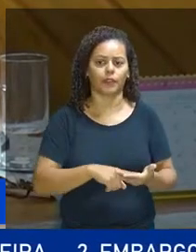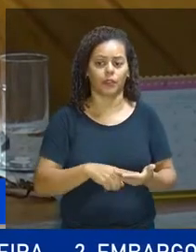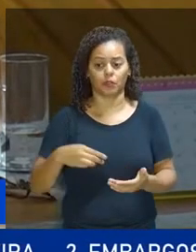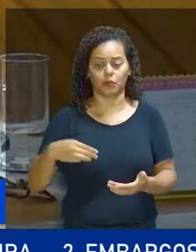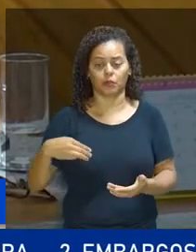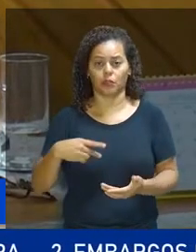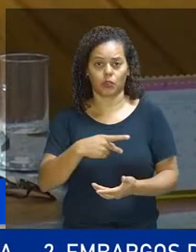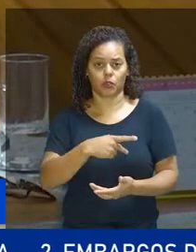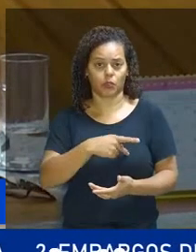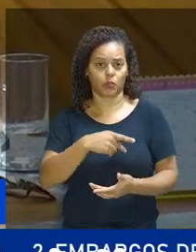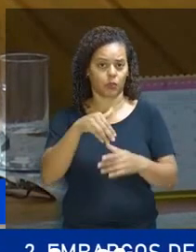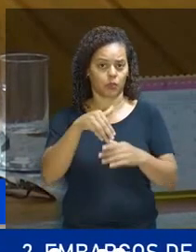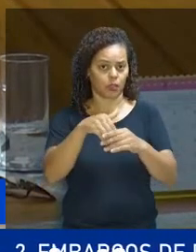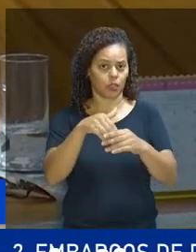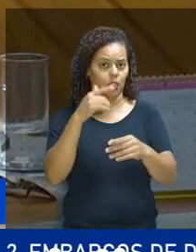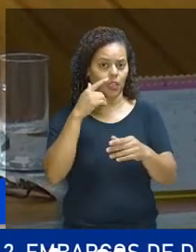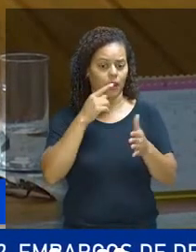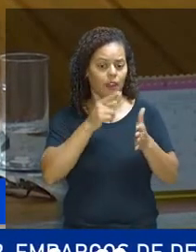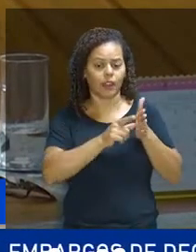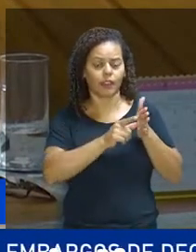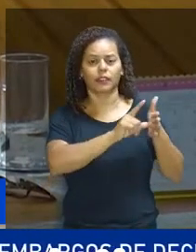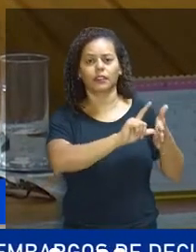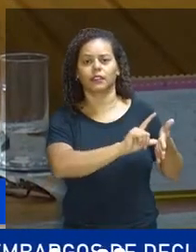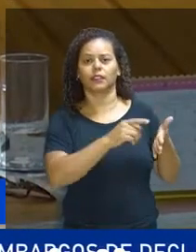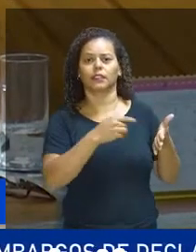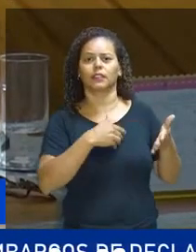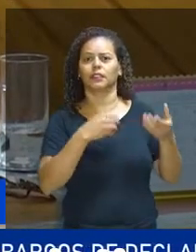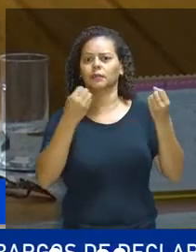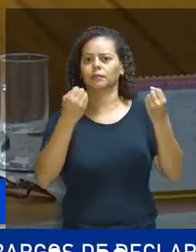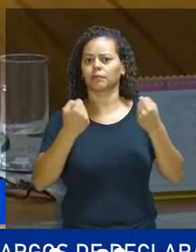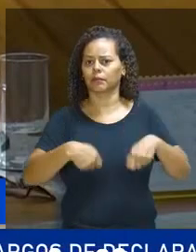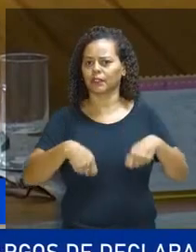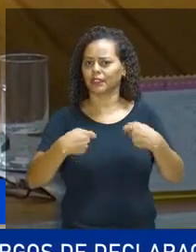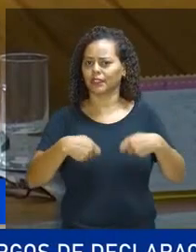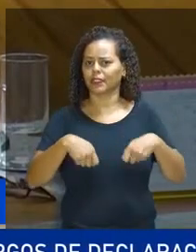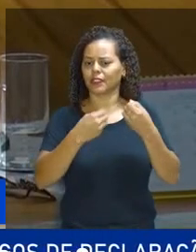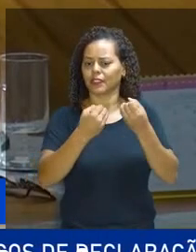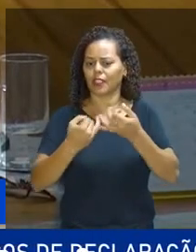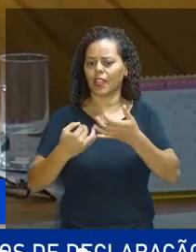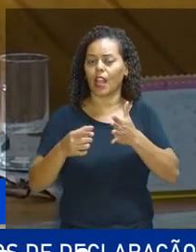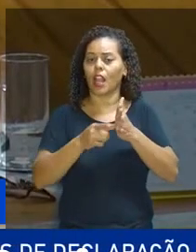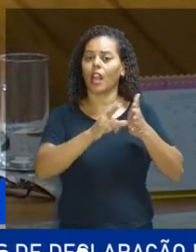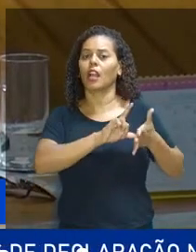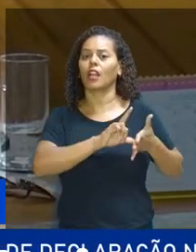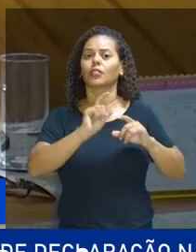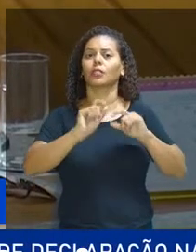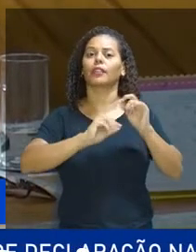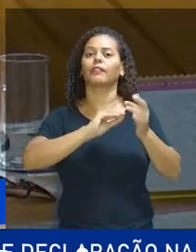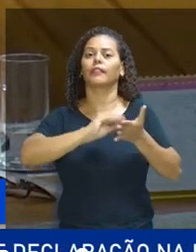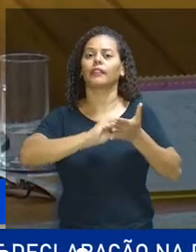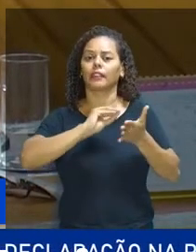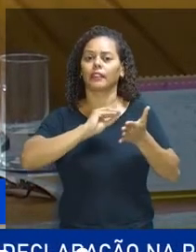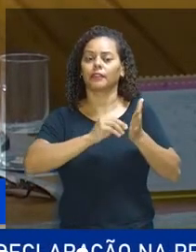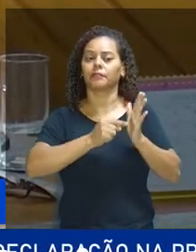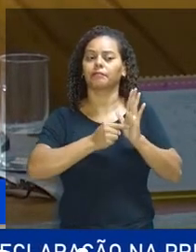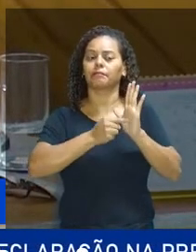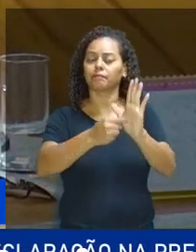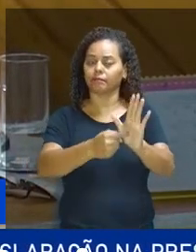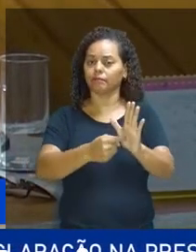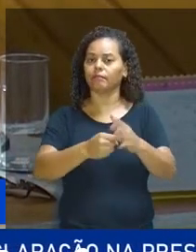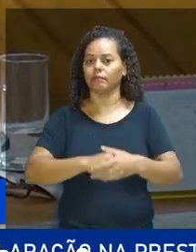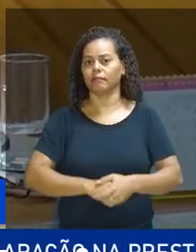opinou no sentido contrário. Primeiramente, arguiu uma preliminar de que nem deveria ser conhecidos os embargos, não deveriam ser conhecidos, e no mérito,